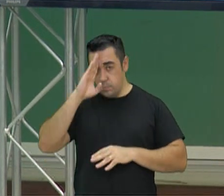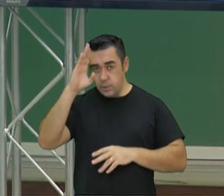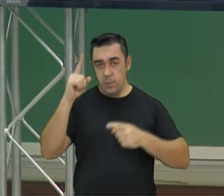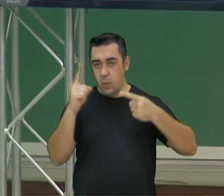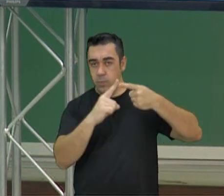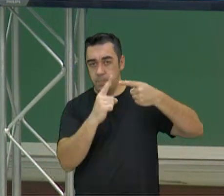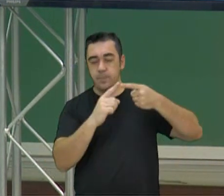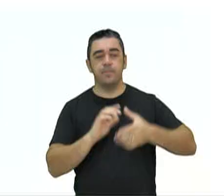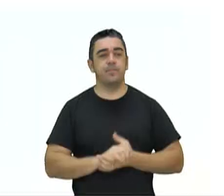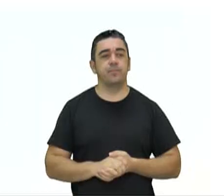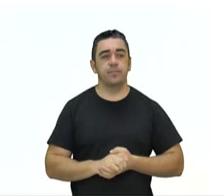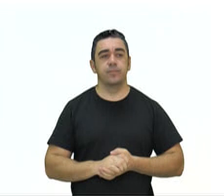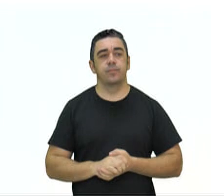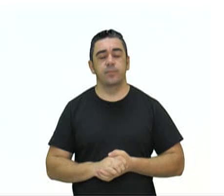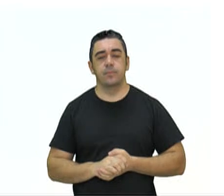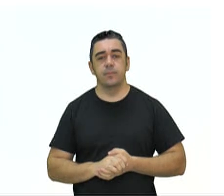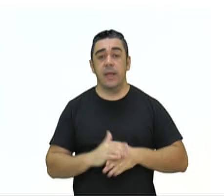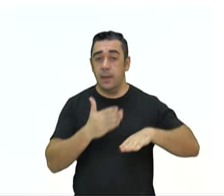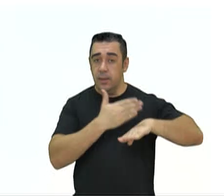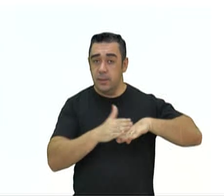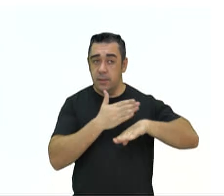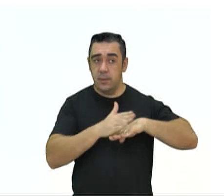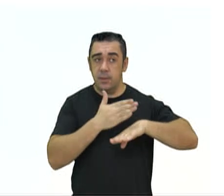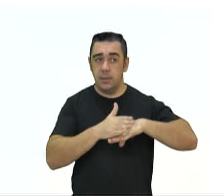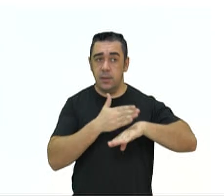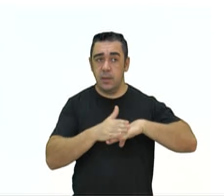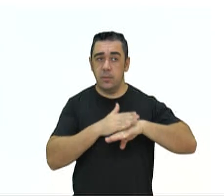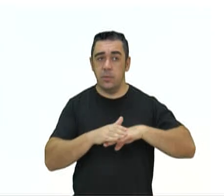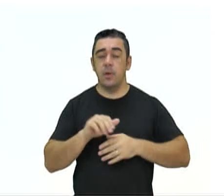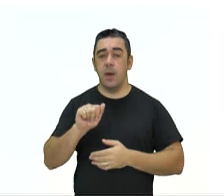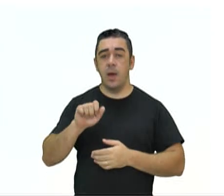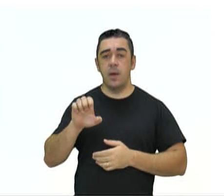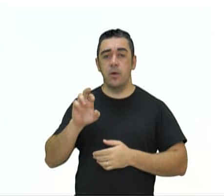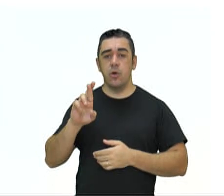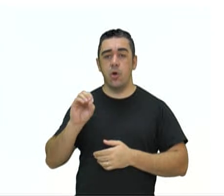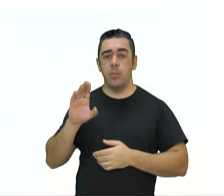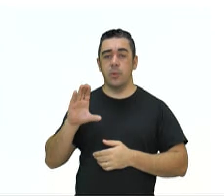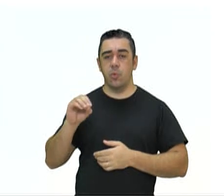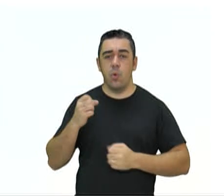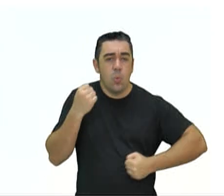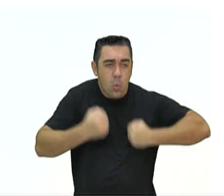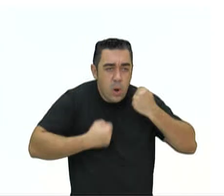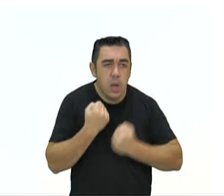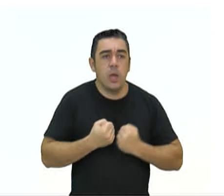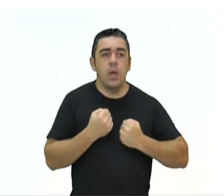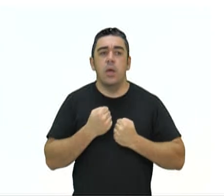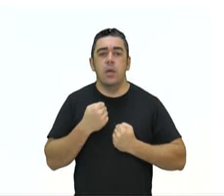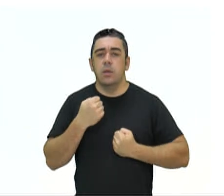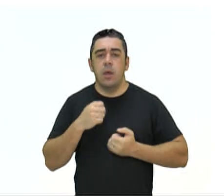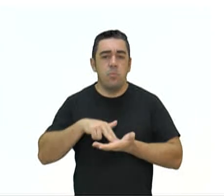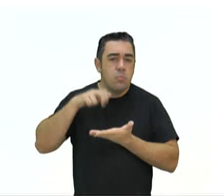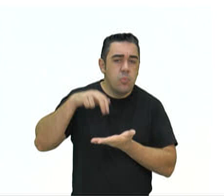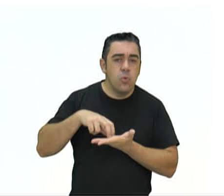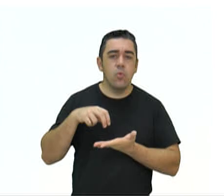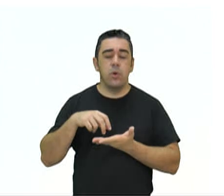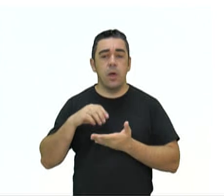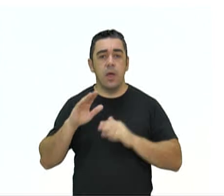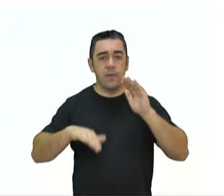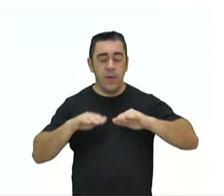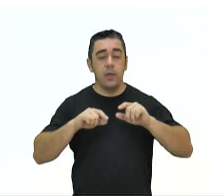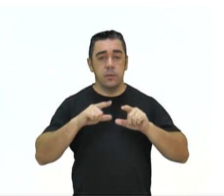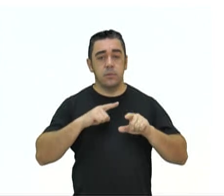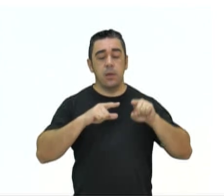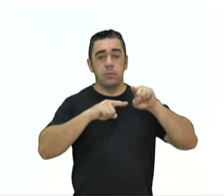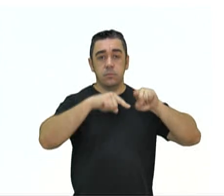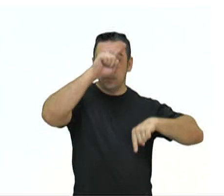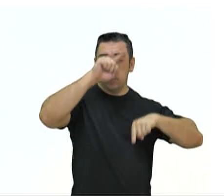força. E em treinos aeróbicos, como o treino aeróbico ele vai variar bastante a intensidade, então pode ser mais alto, mais baixo,